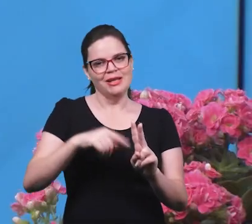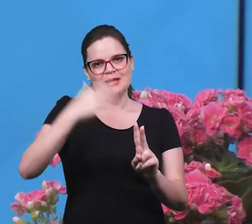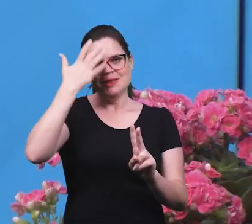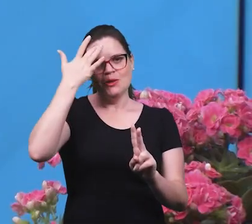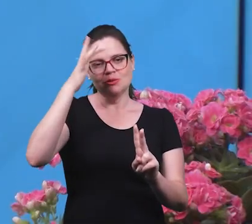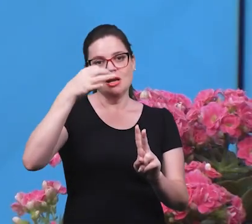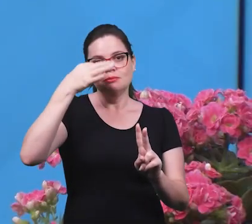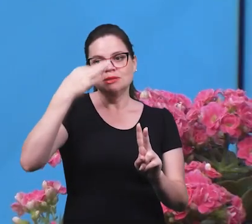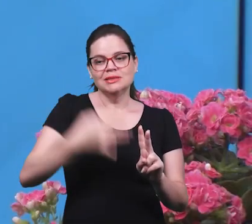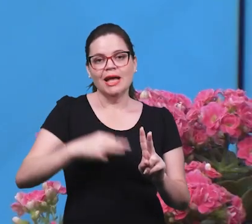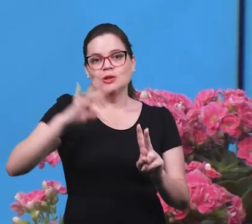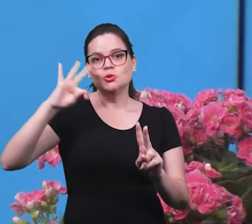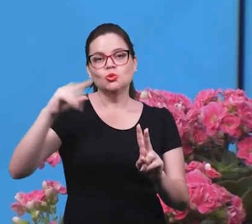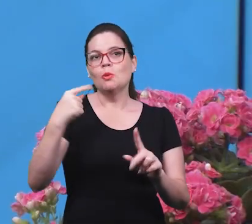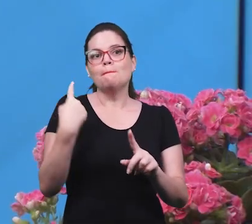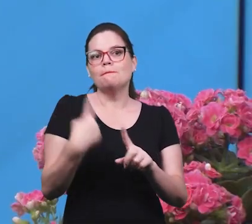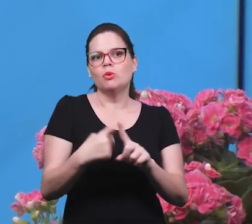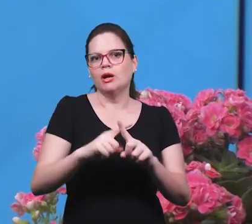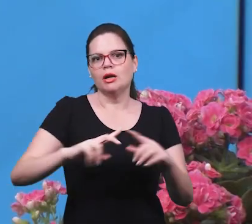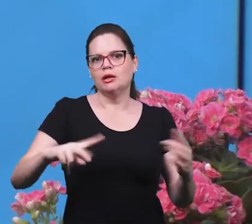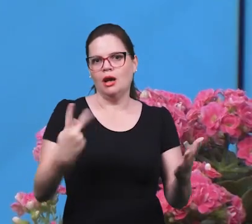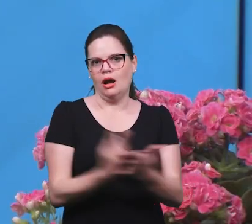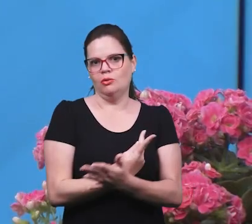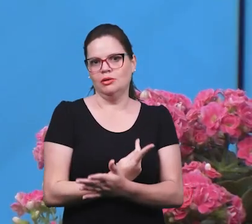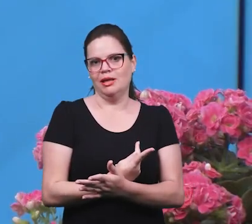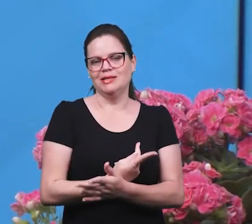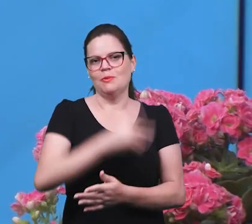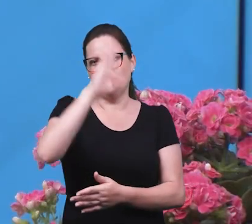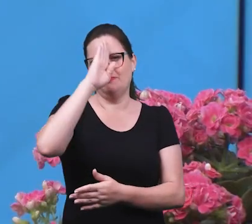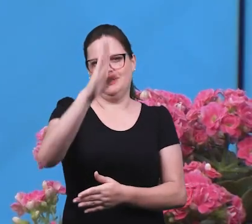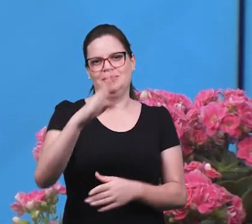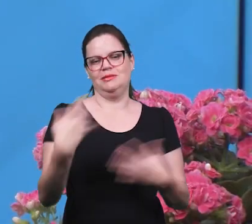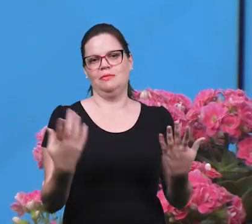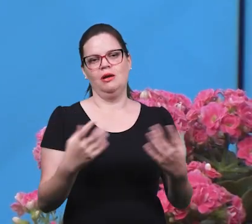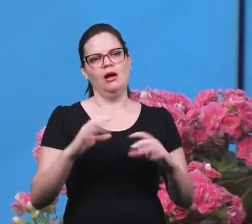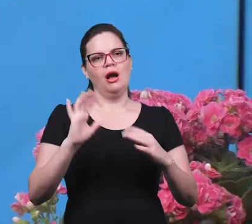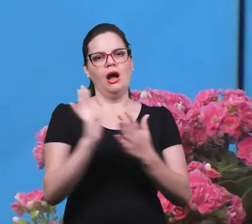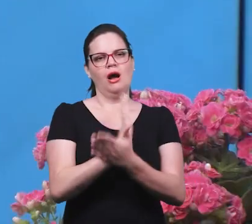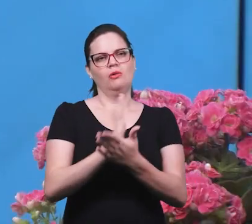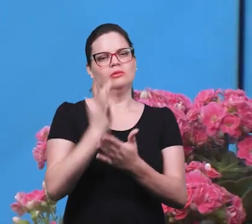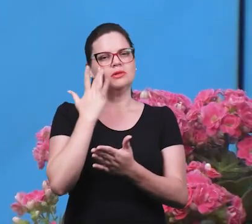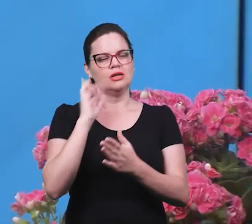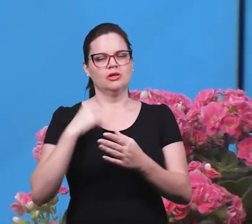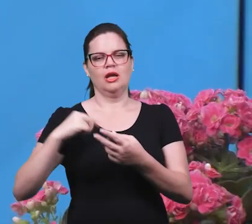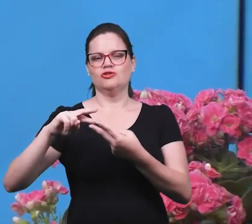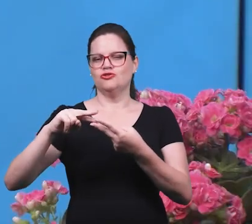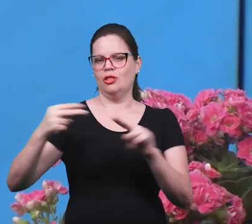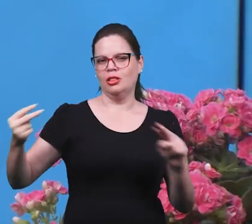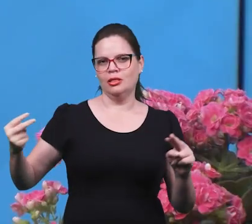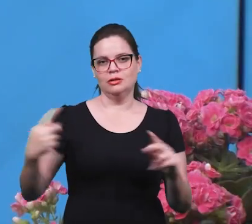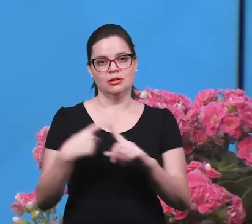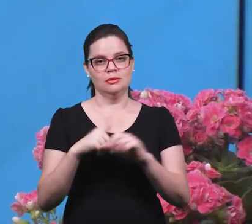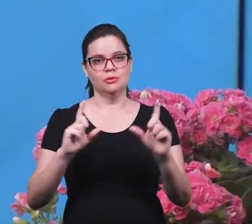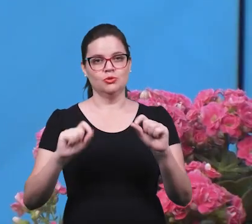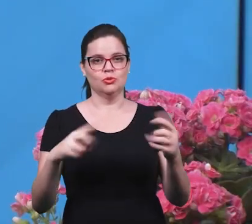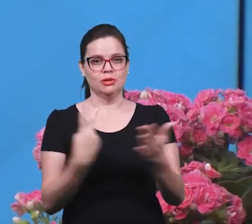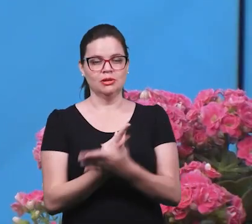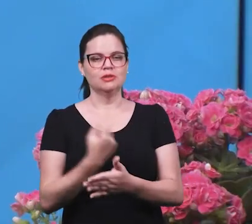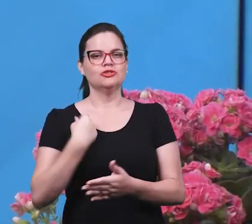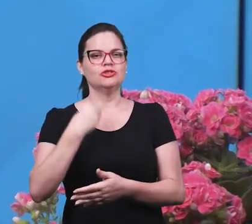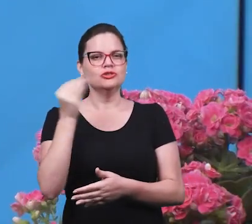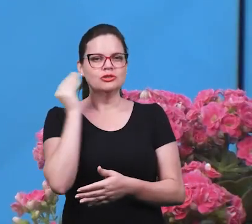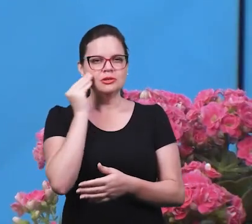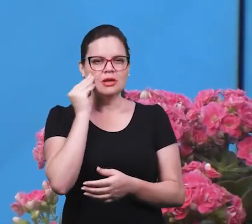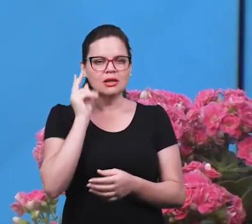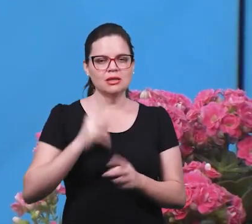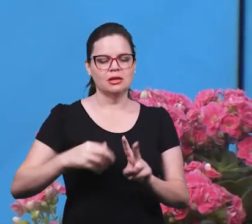são totalmente conhecidas. Acredita que tem influência genética, mas o que a gente tenta